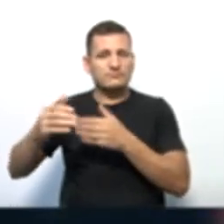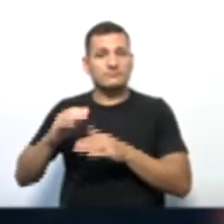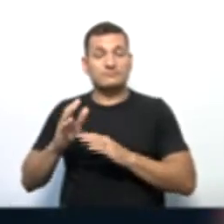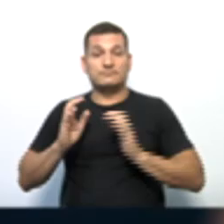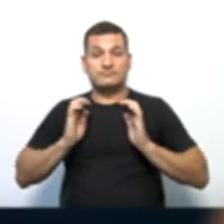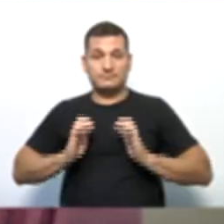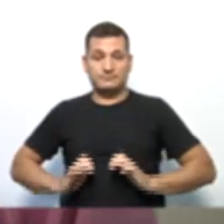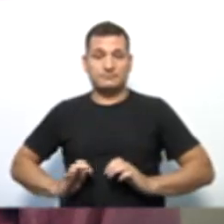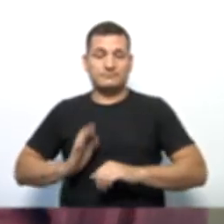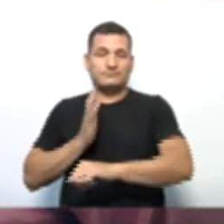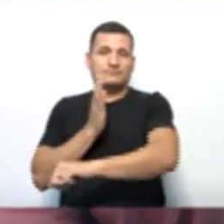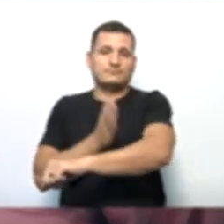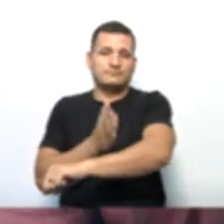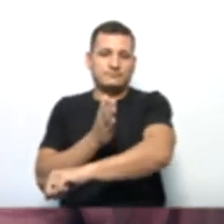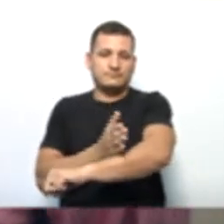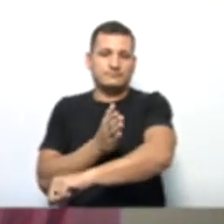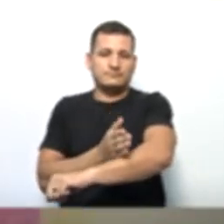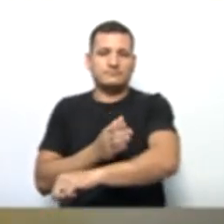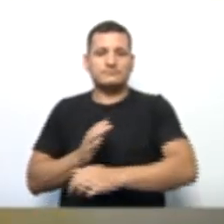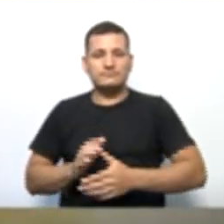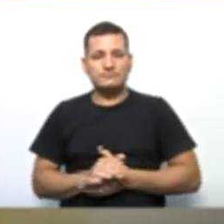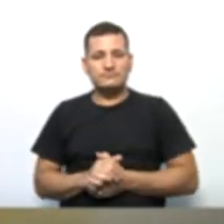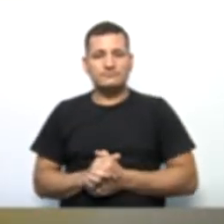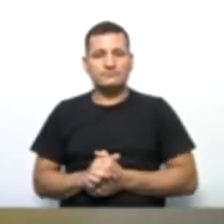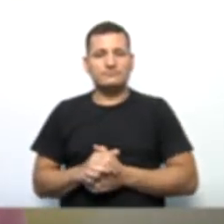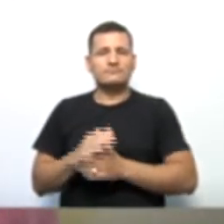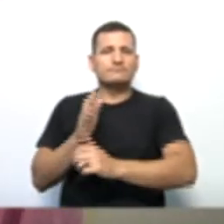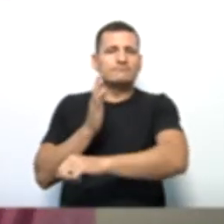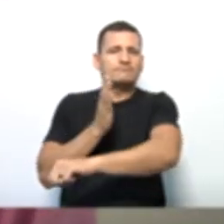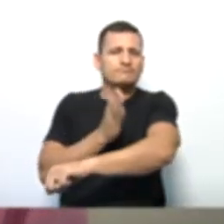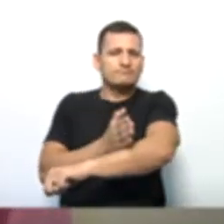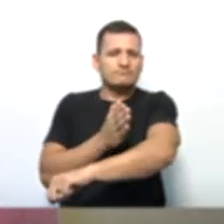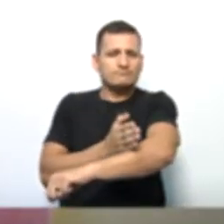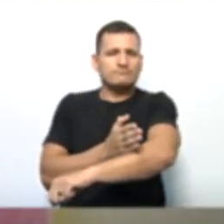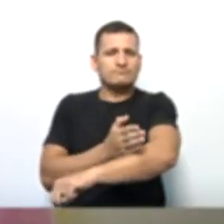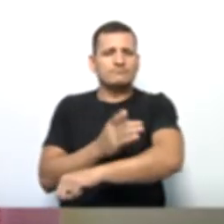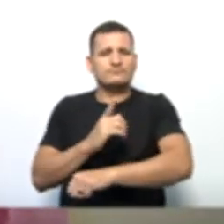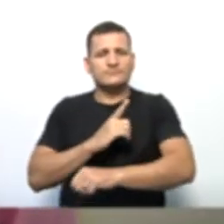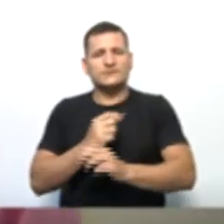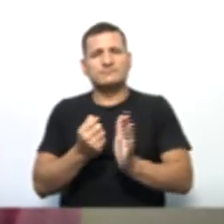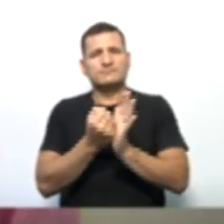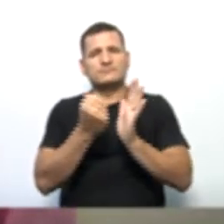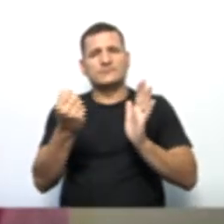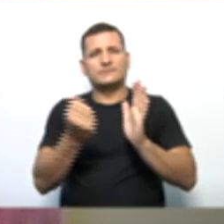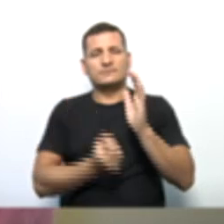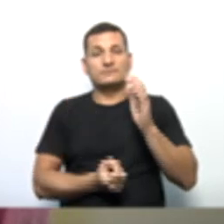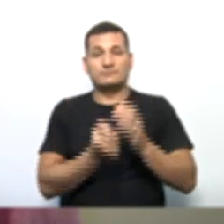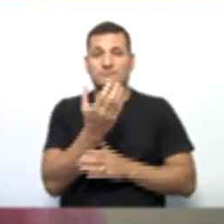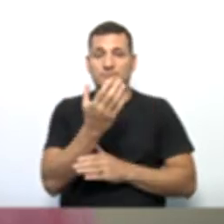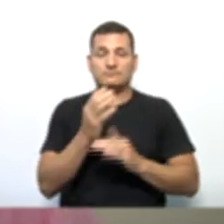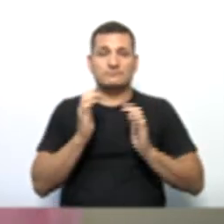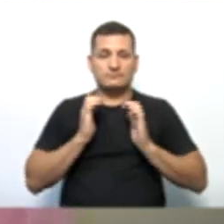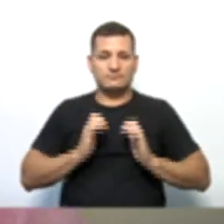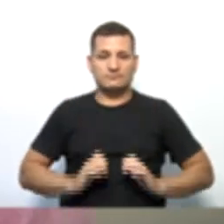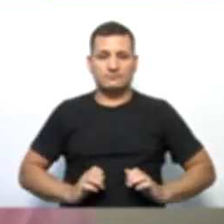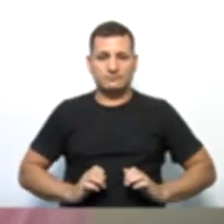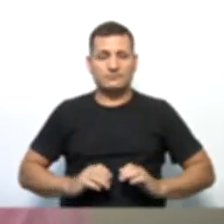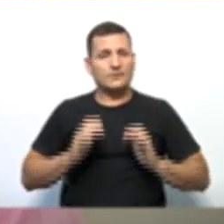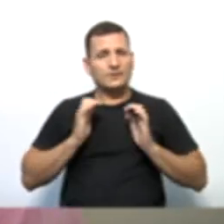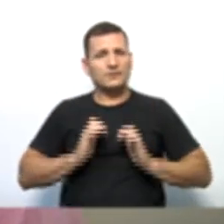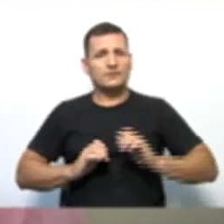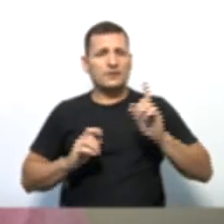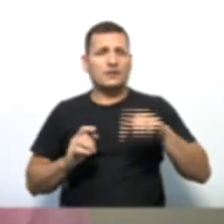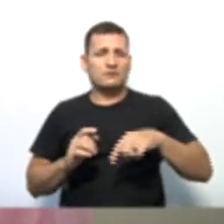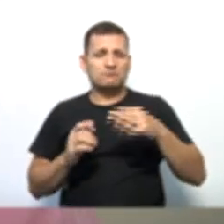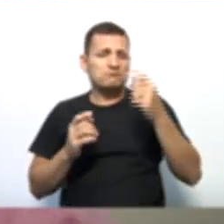antiguidade. Ética na antiguidade? A antiguidade marca a origem, o surgimento da ética, né? A ética é uma forma de